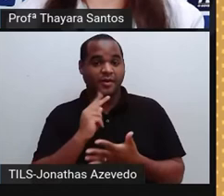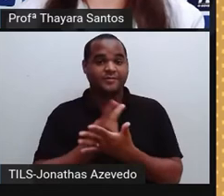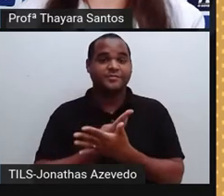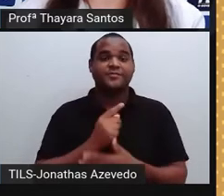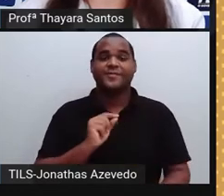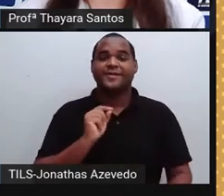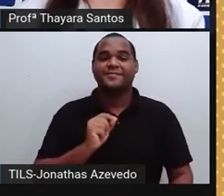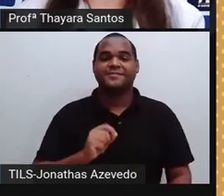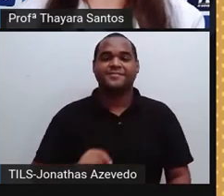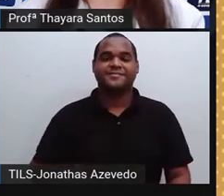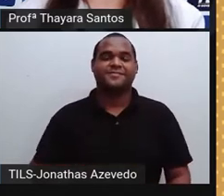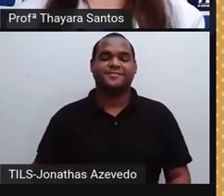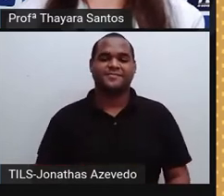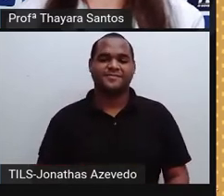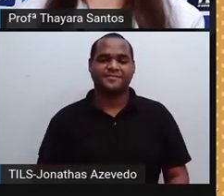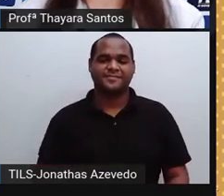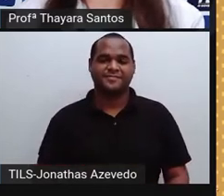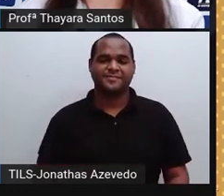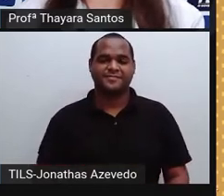lá.